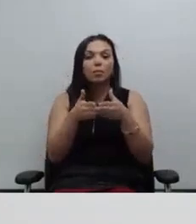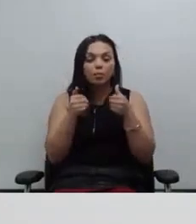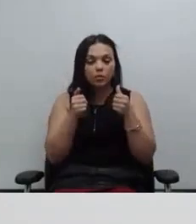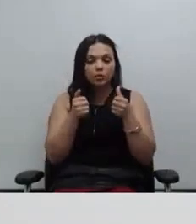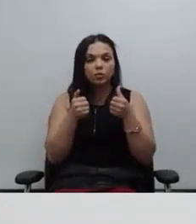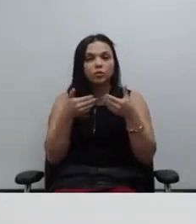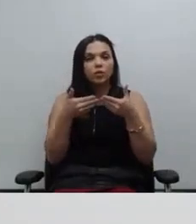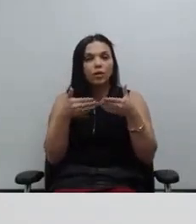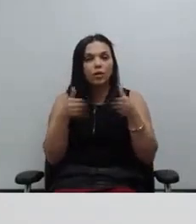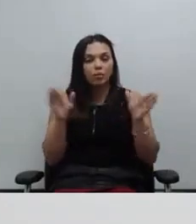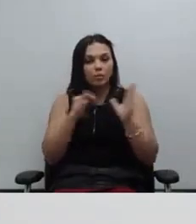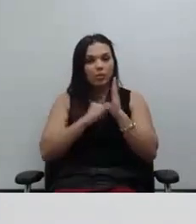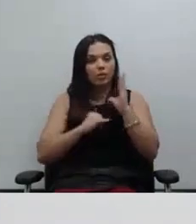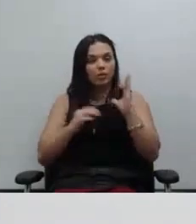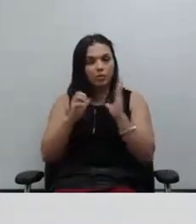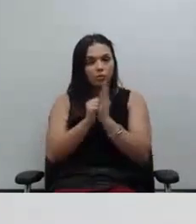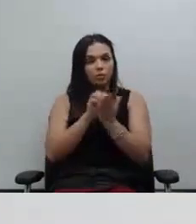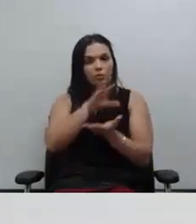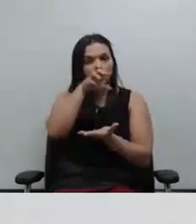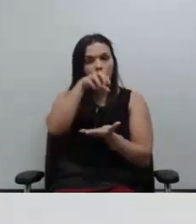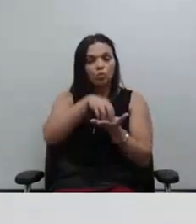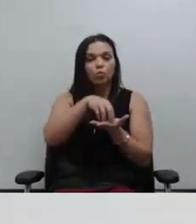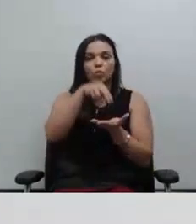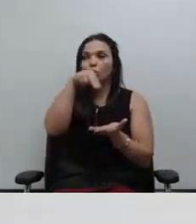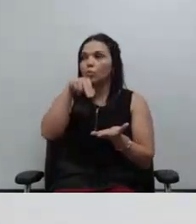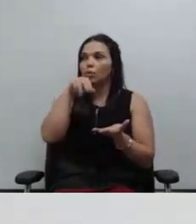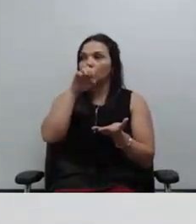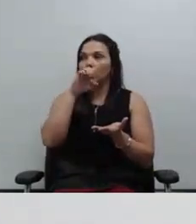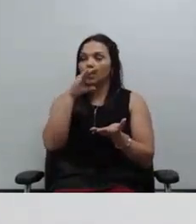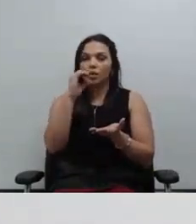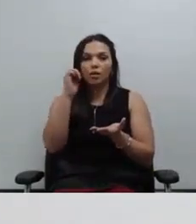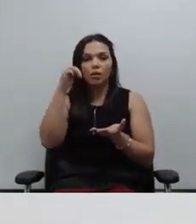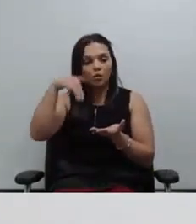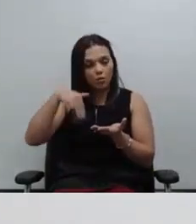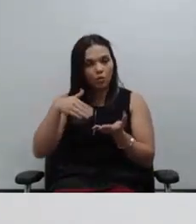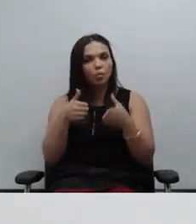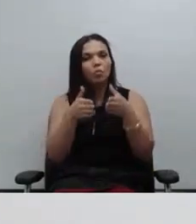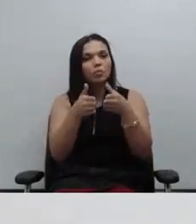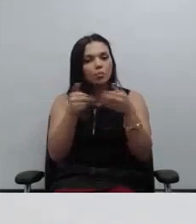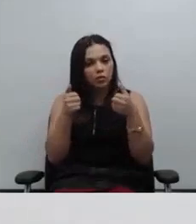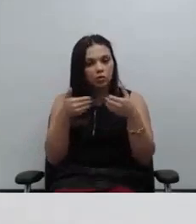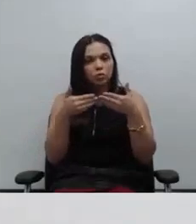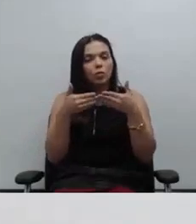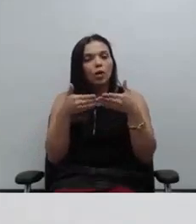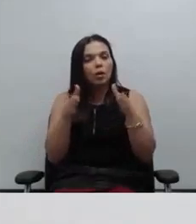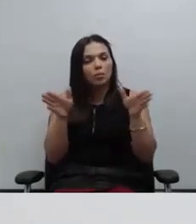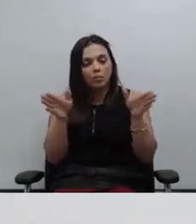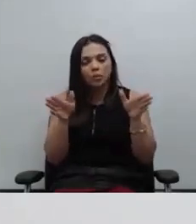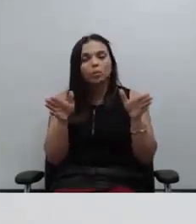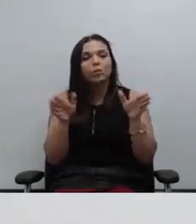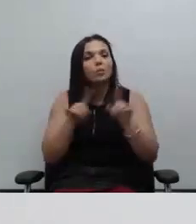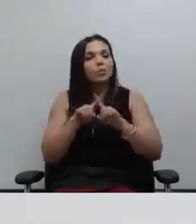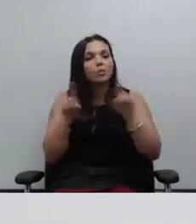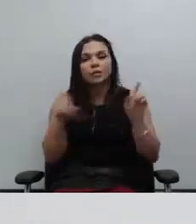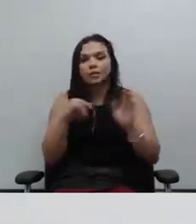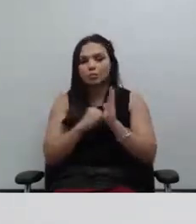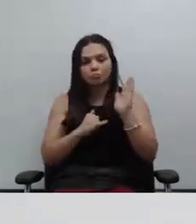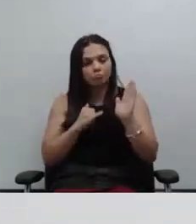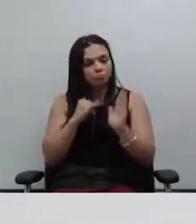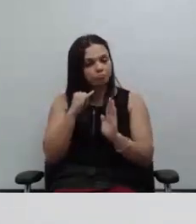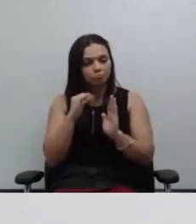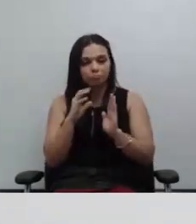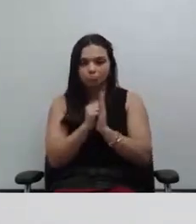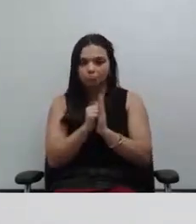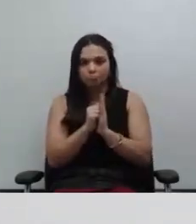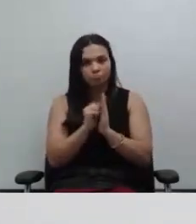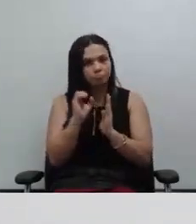de inscrição para o núcleo especializado do NDECOM. Então, eles fizeram um pedido, fizeram a abertura, não teve sucesso,